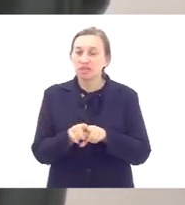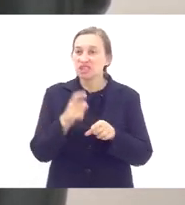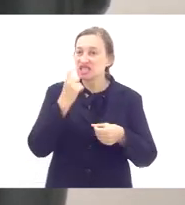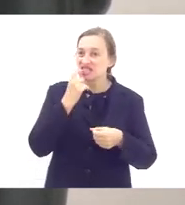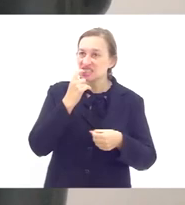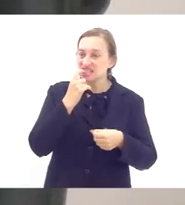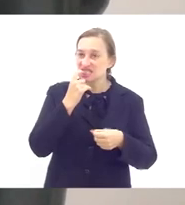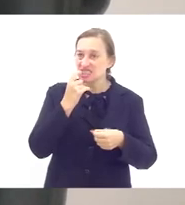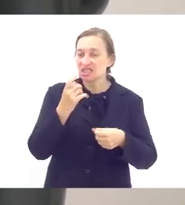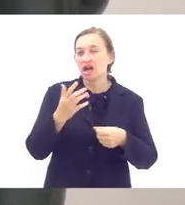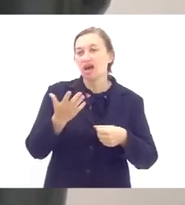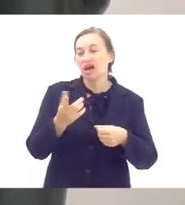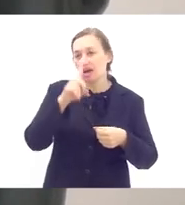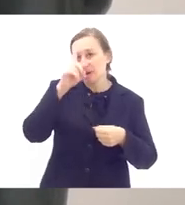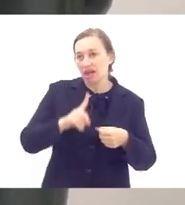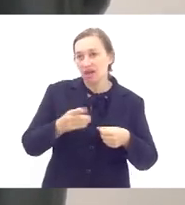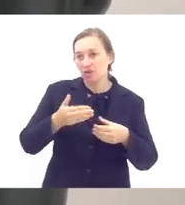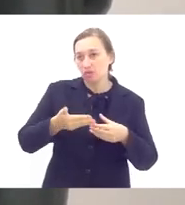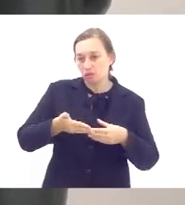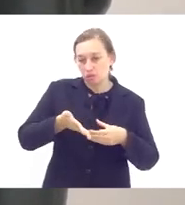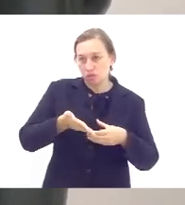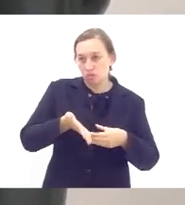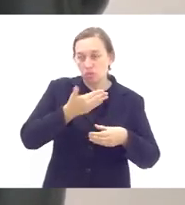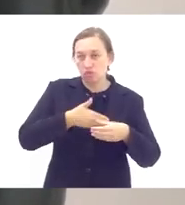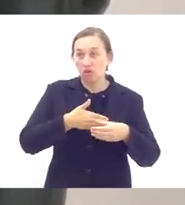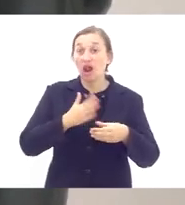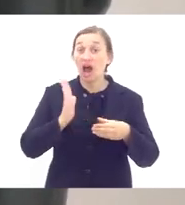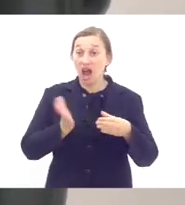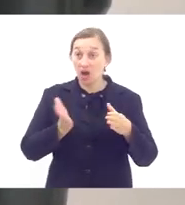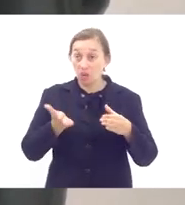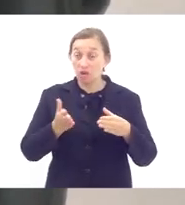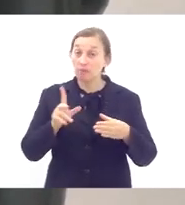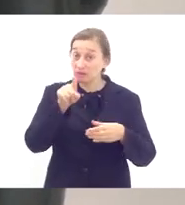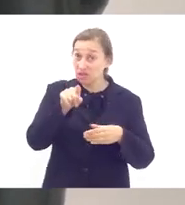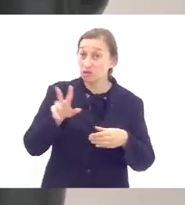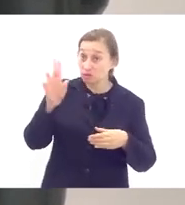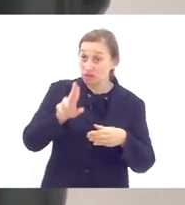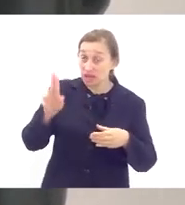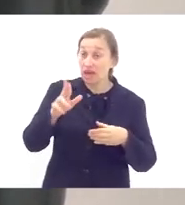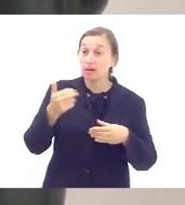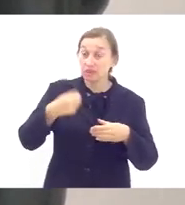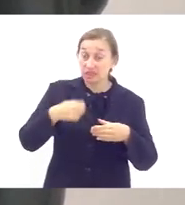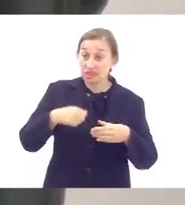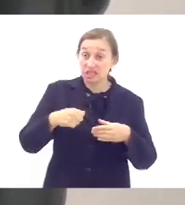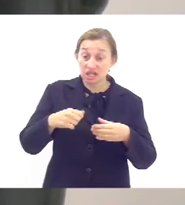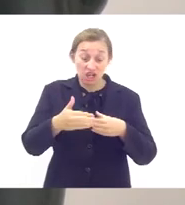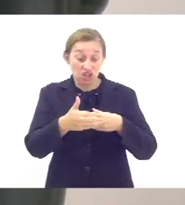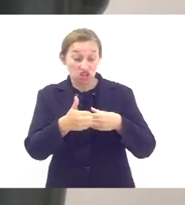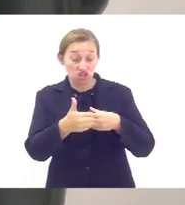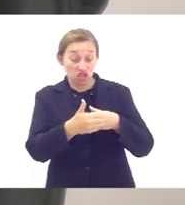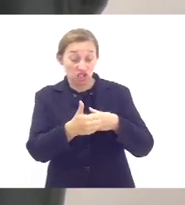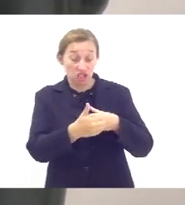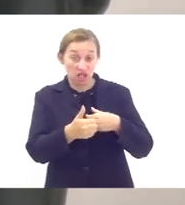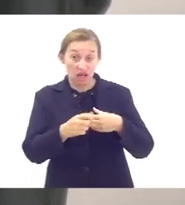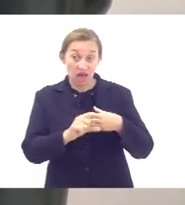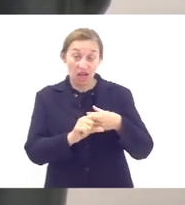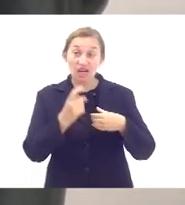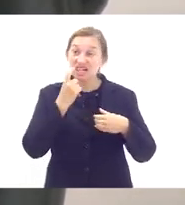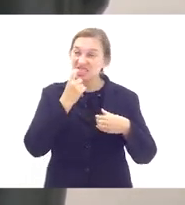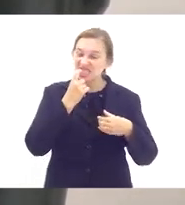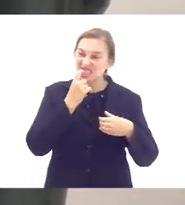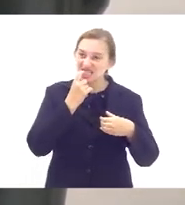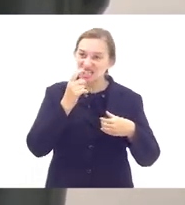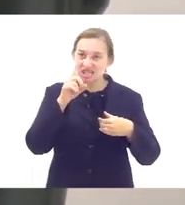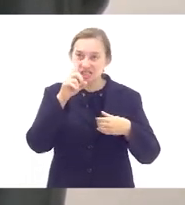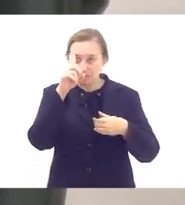agora, para conseguir, você tem que tirar o plástico amarelo, depois tirar a rosca, o lacre da tampa, e depois tem